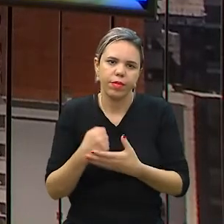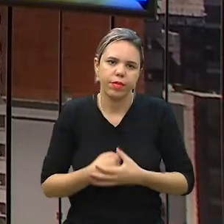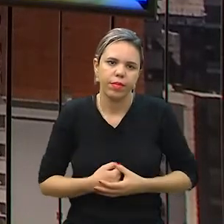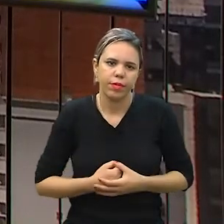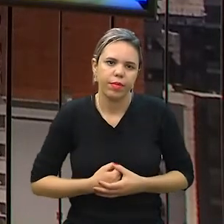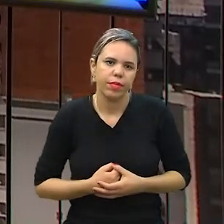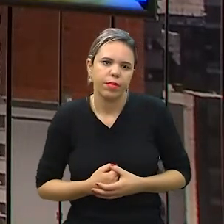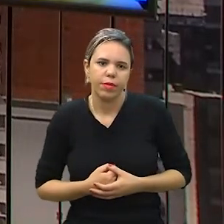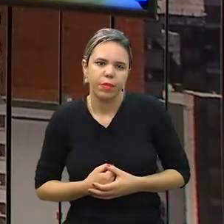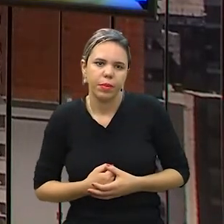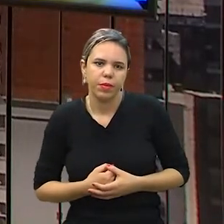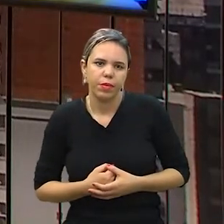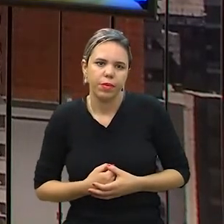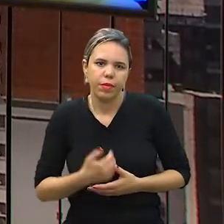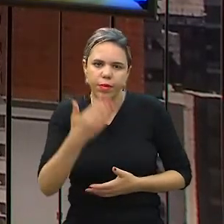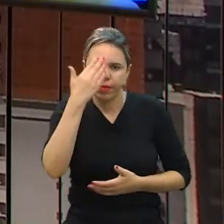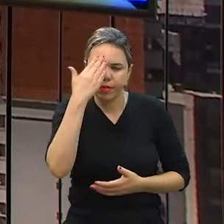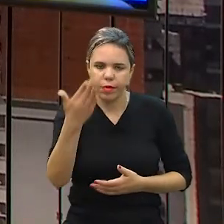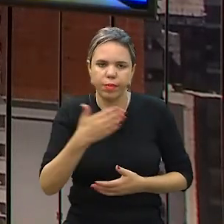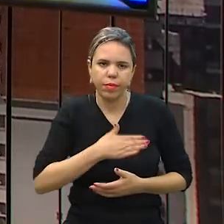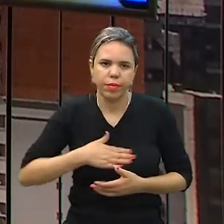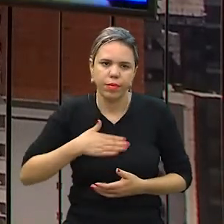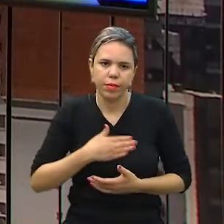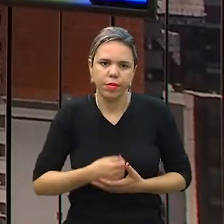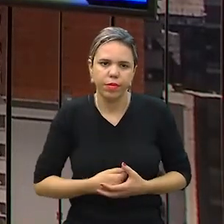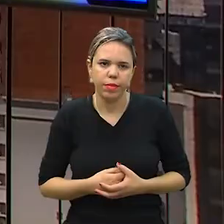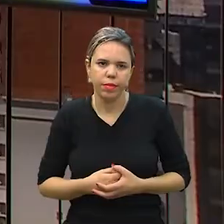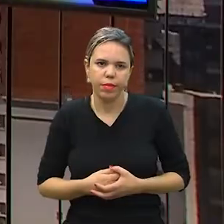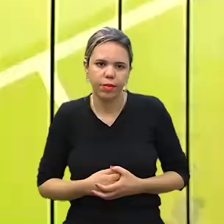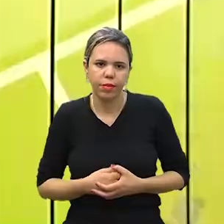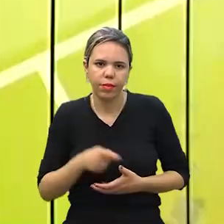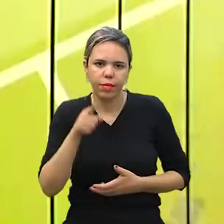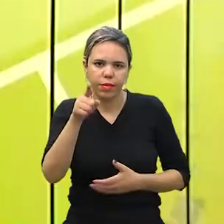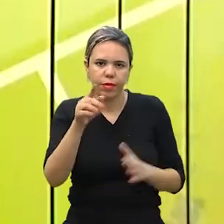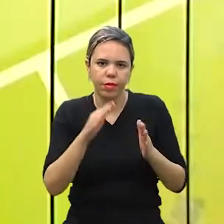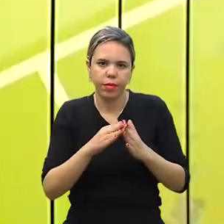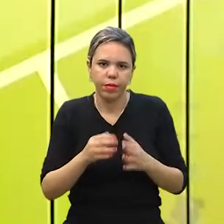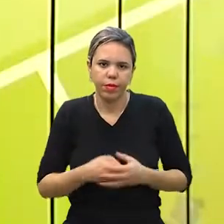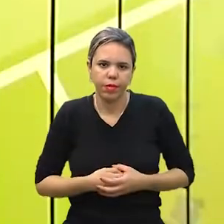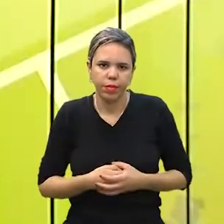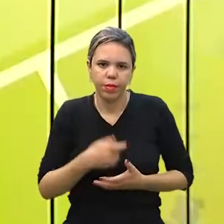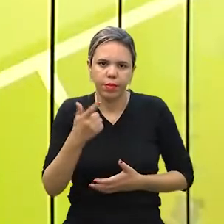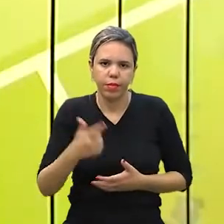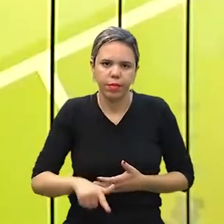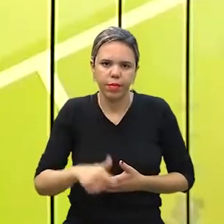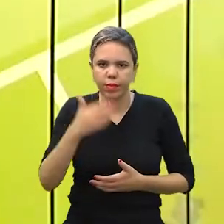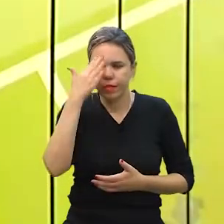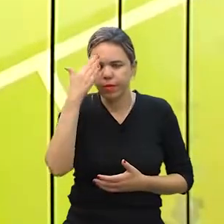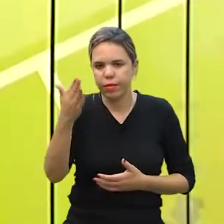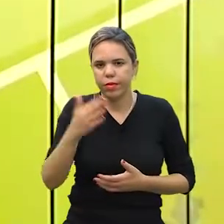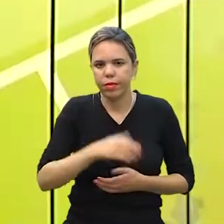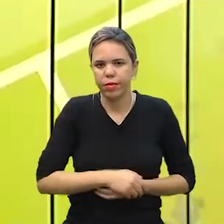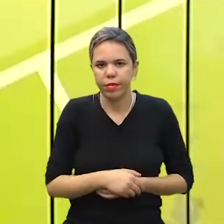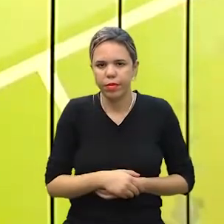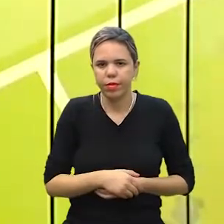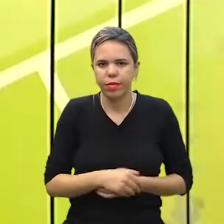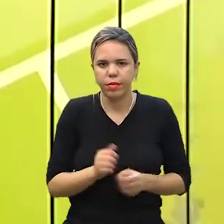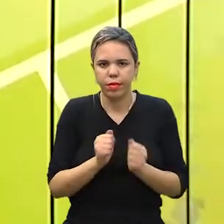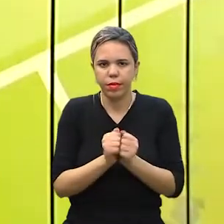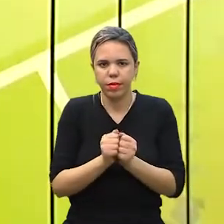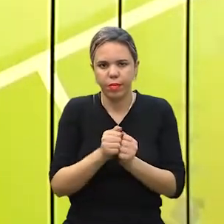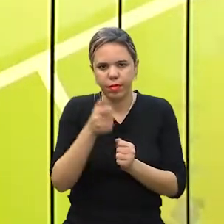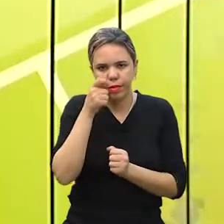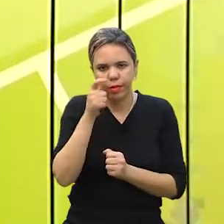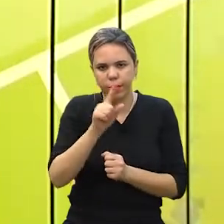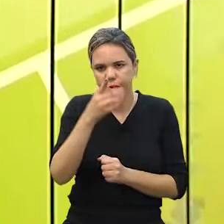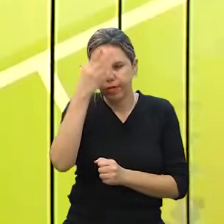gente. Obrigada, um prazer. E para você aí de casa, mais uma vez, muito obrigada pela sua companhia.